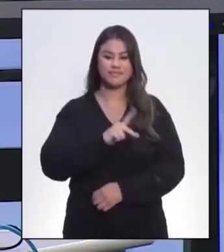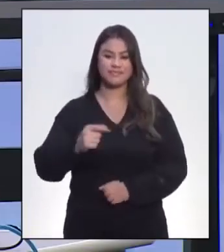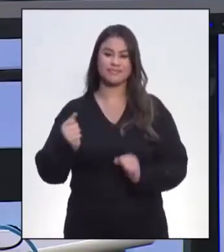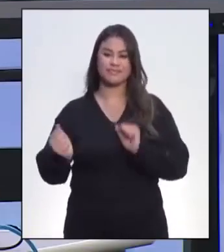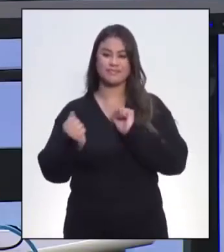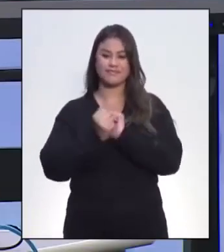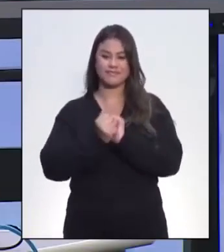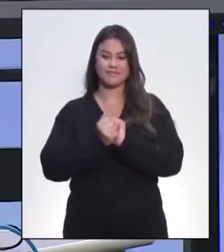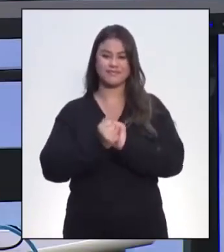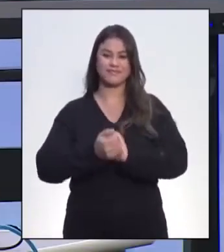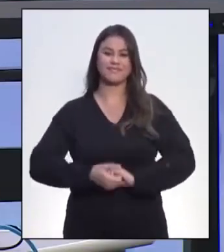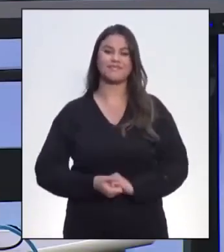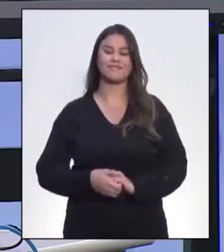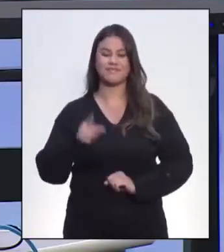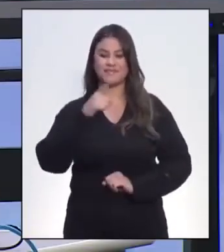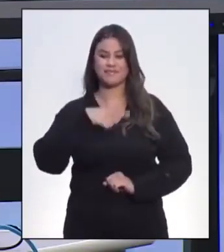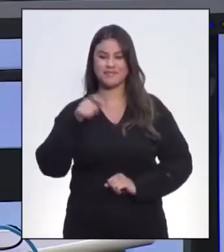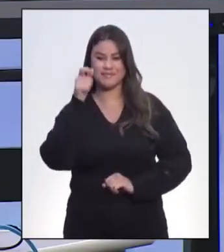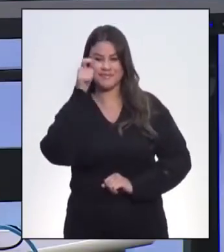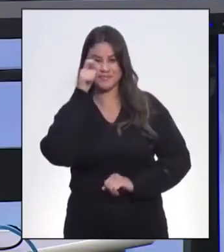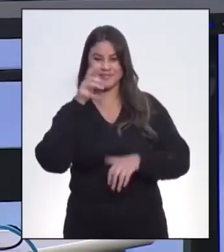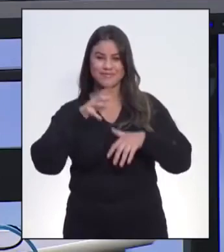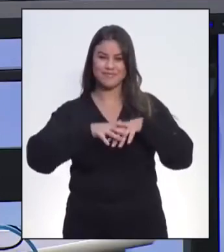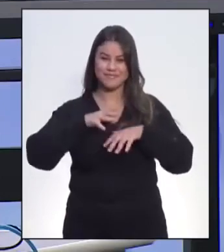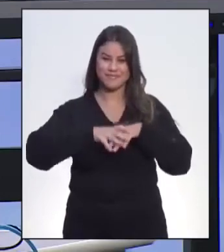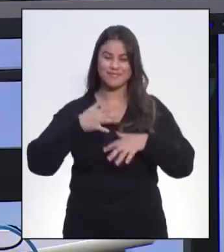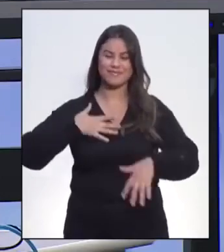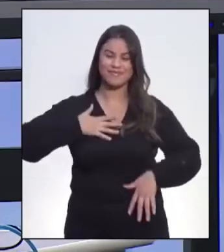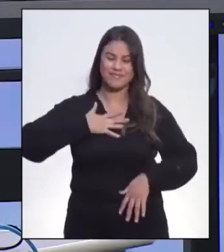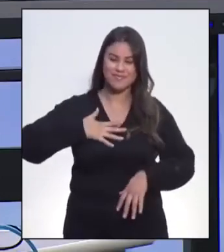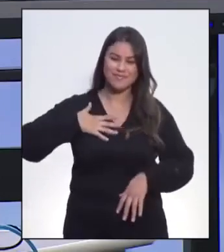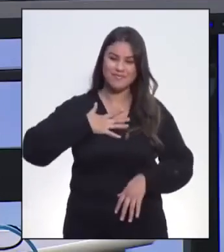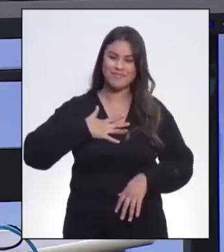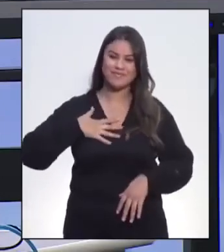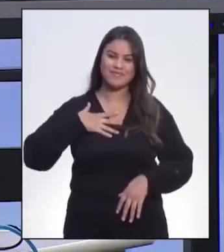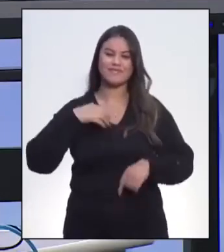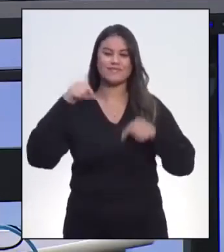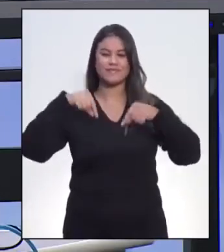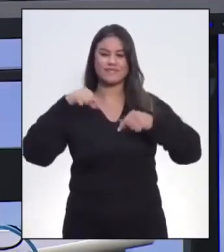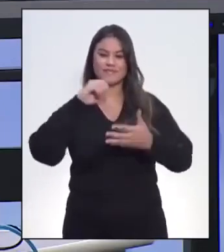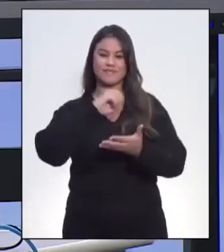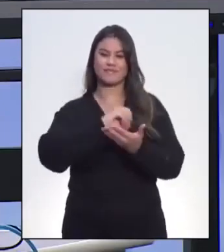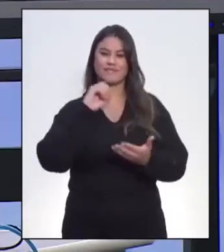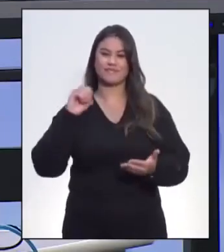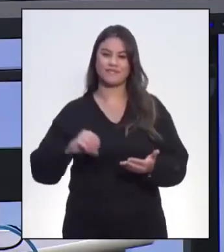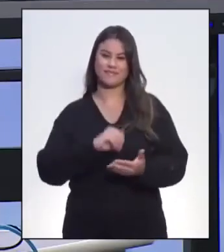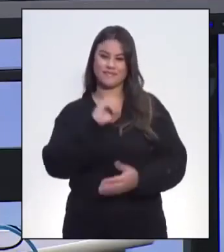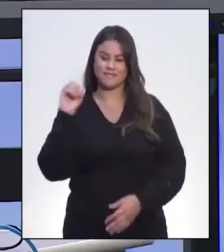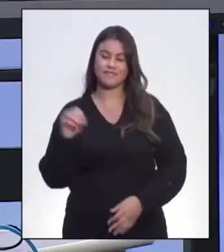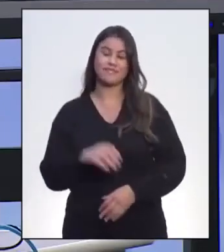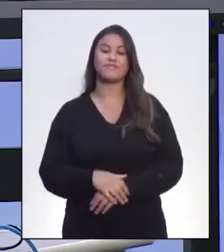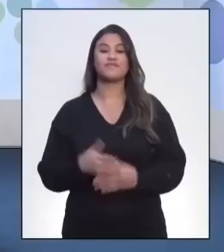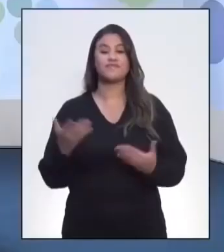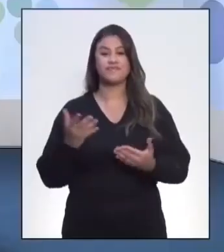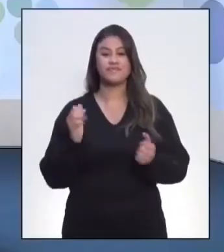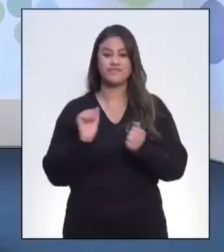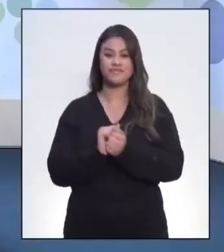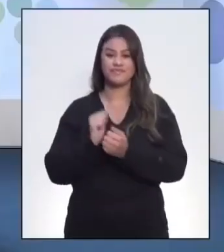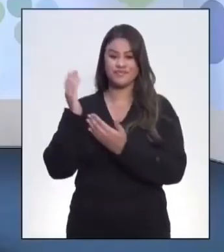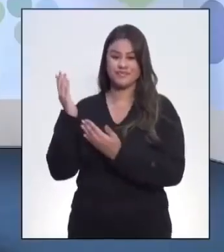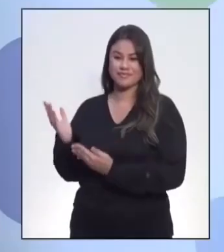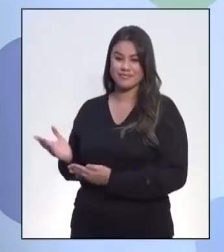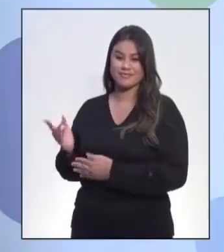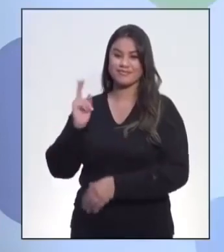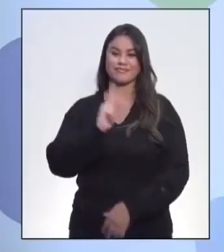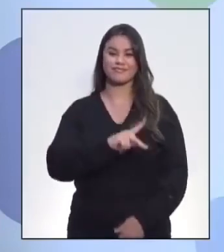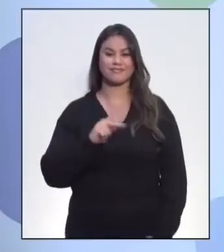todos que apreciam, né, a aula de matemática aqui pelo Centro de Mídias. Hoje comigo a professora Alessandra. Bom dia, Alessandra.